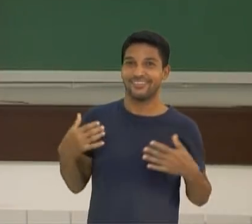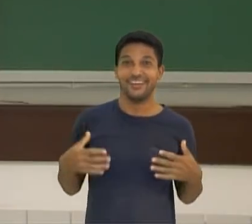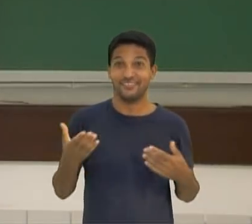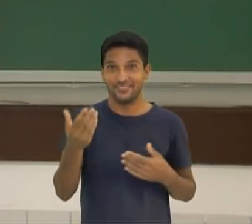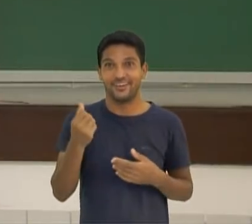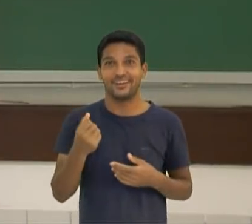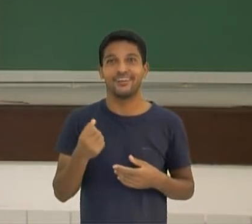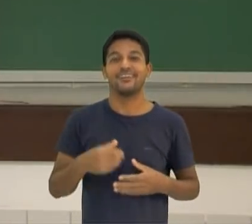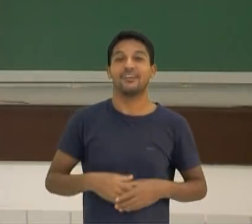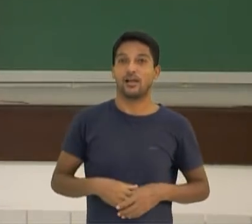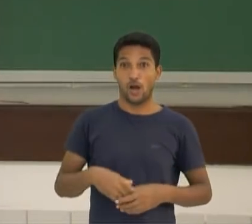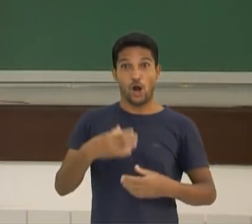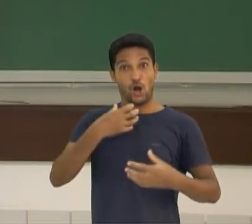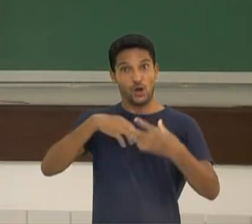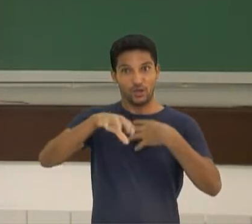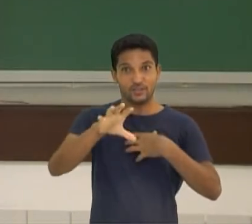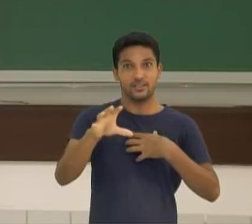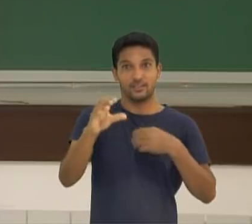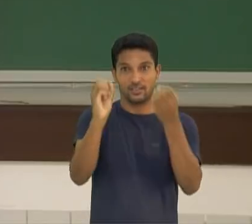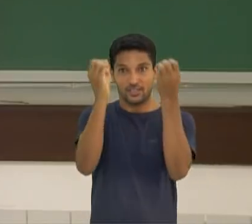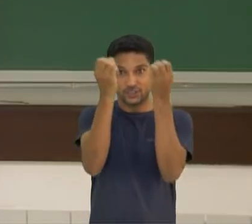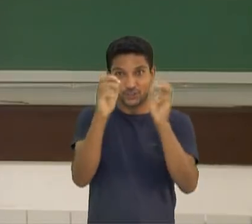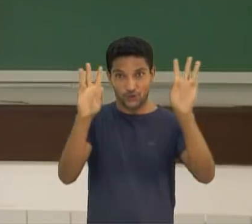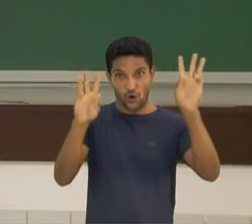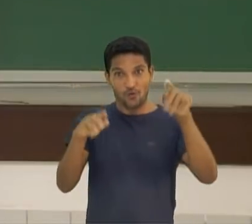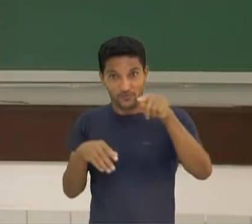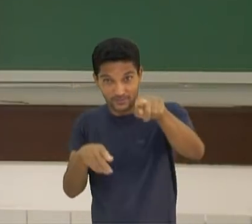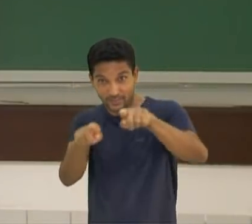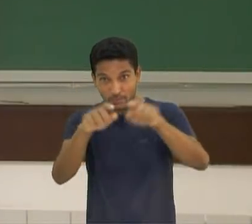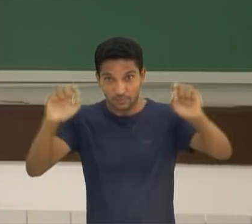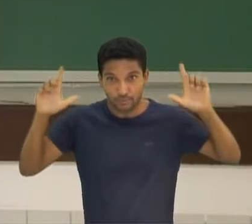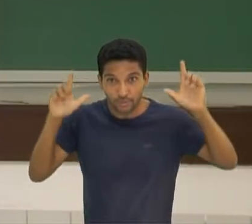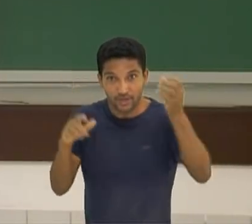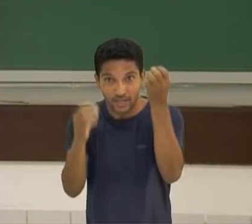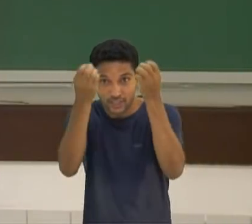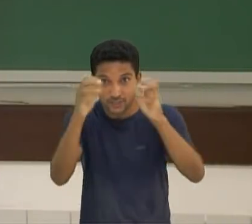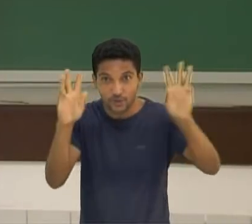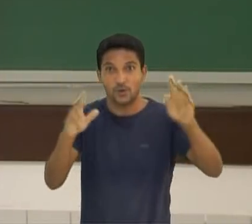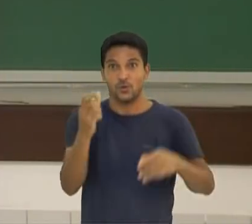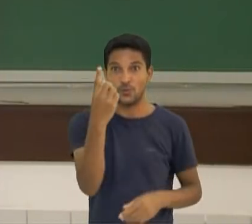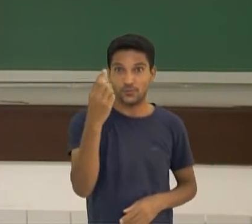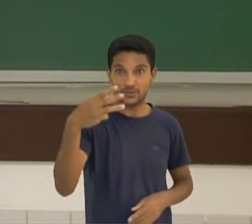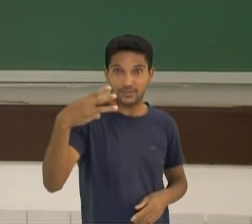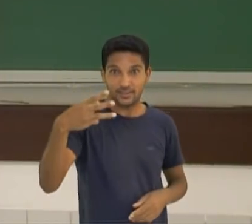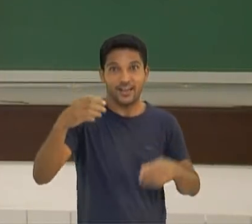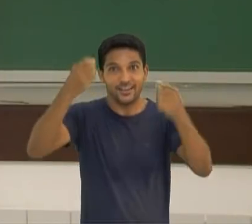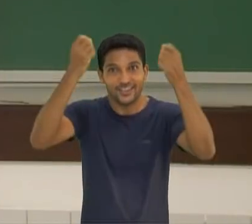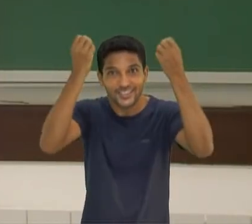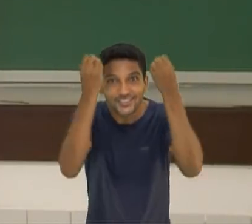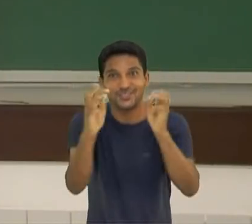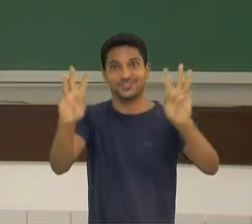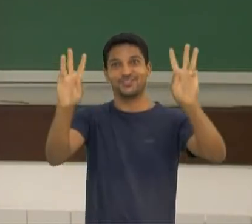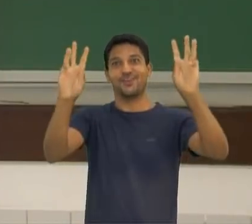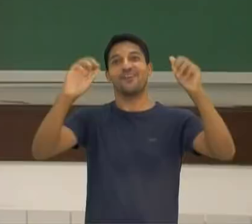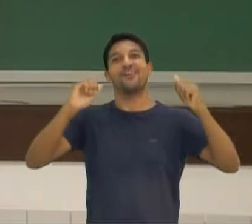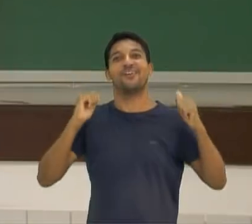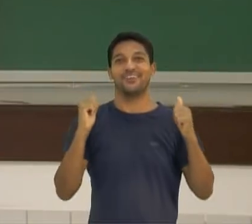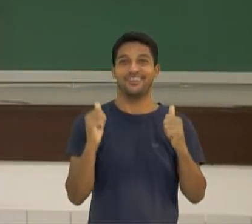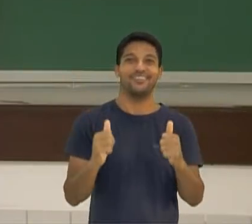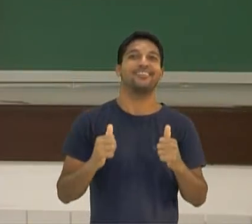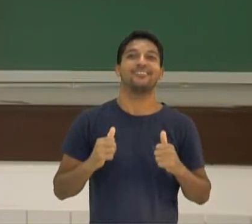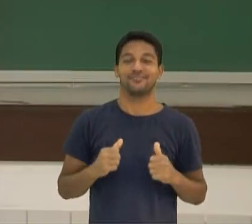então, gente. Eu digo show daqui, você diz show daí. Um, dois, três e show!